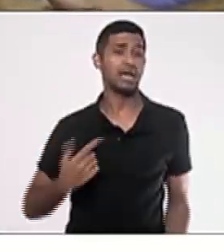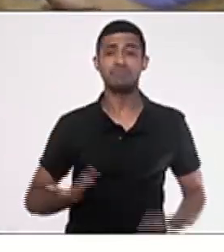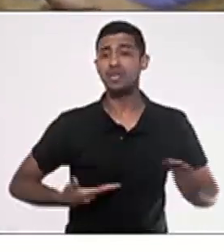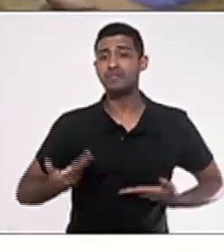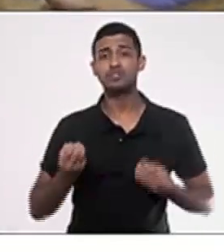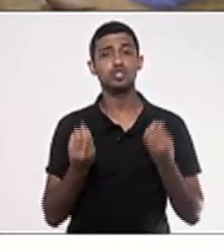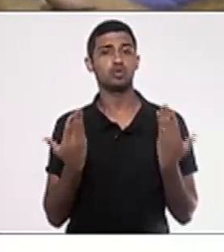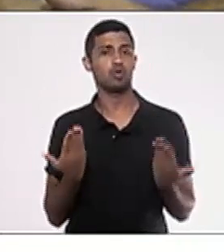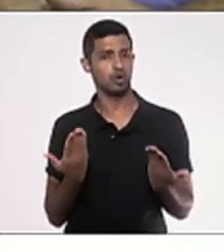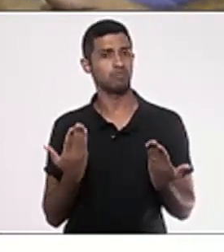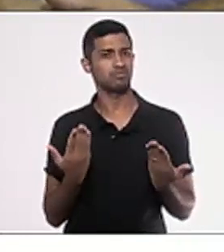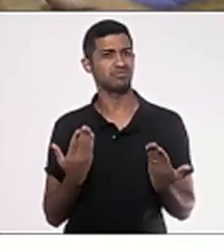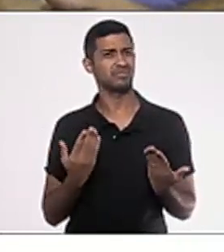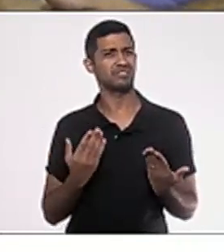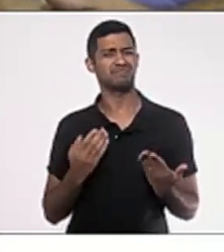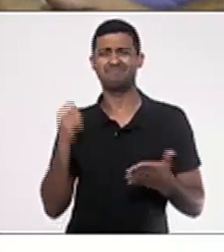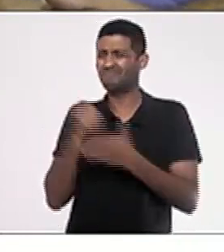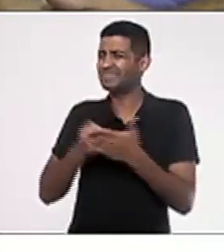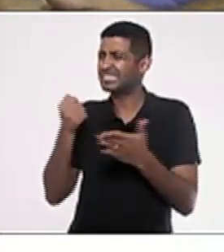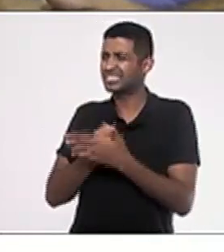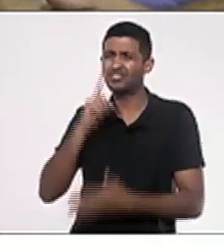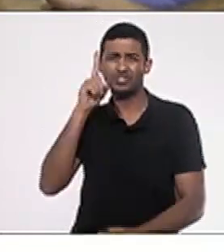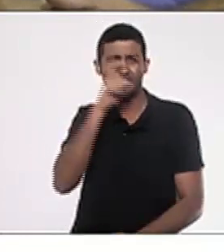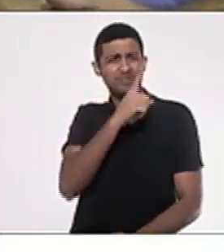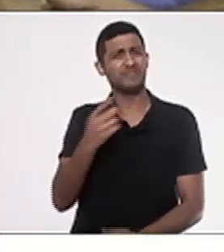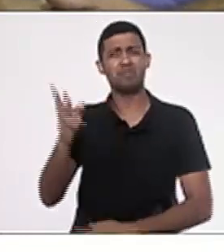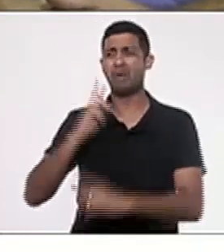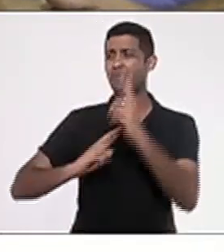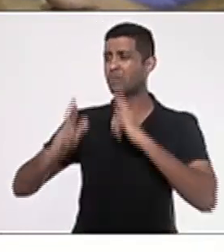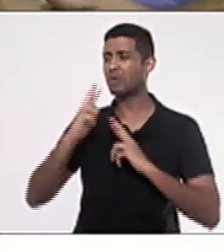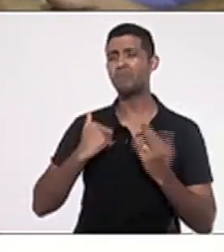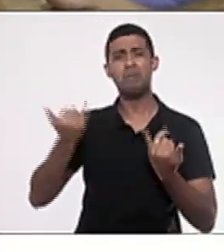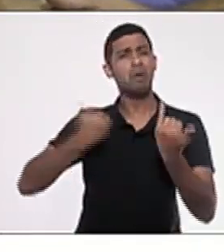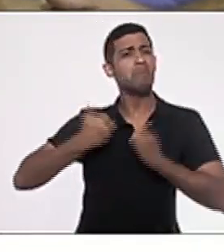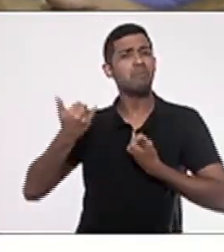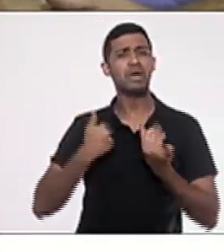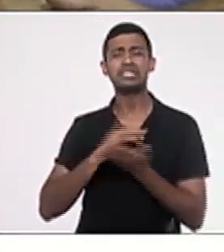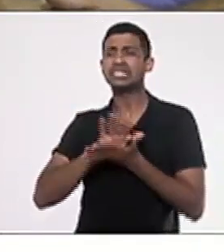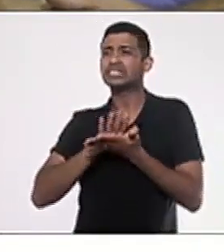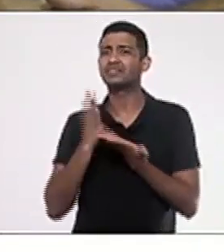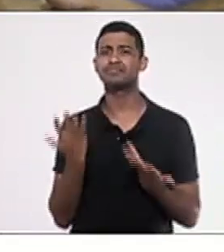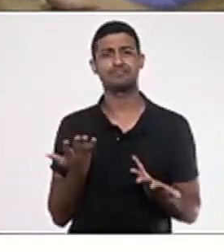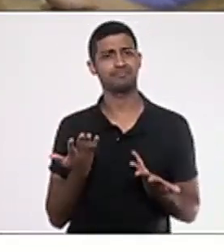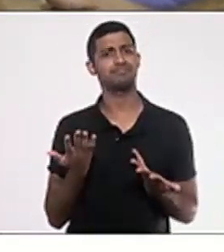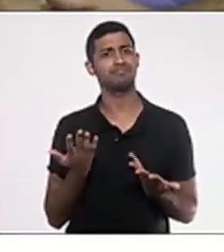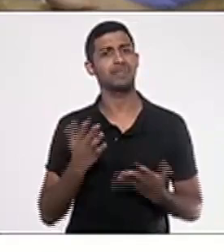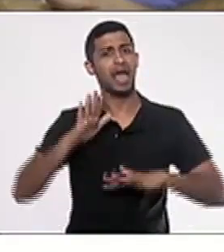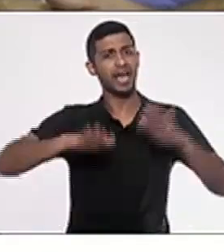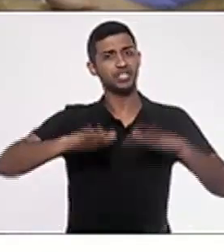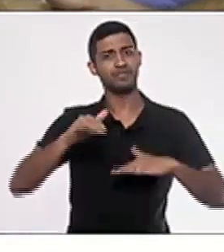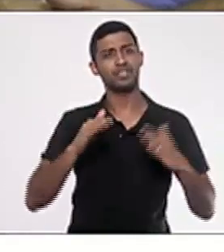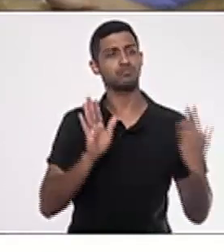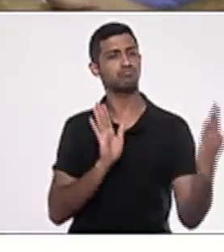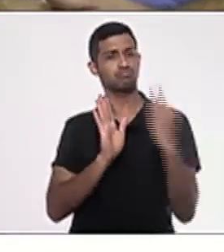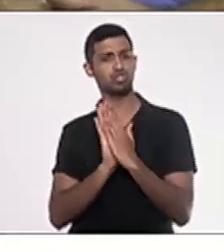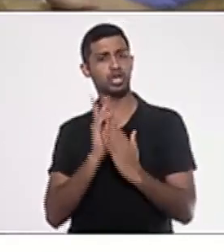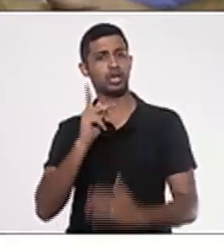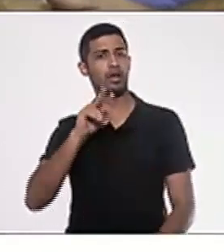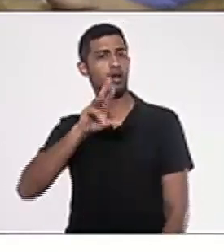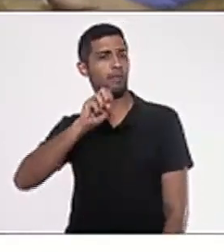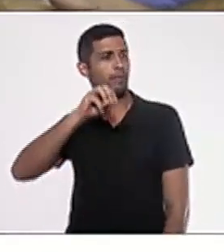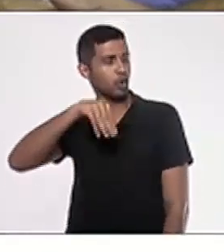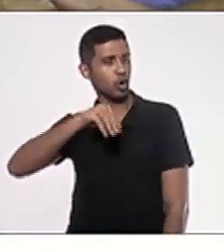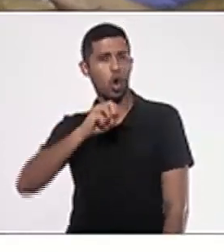e o consumidor tem dificuldade de ter esse esclarecimento, de ter essa informação, coisa que, às vezes, lá no PROCON, em 5, 10 minutos, com